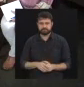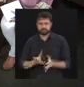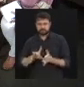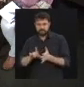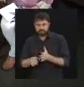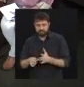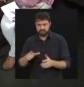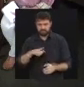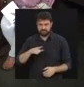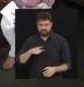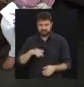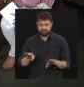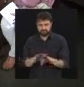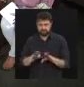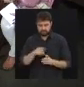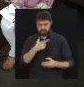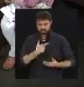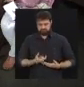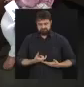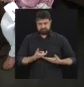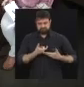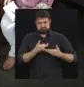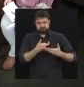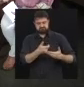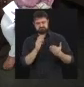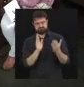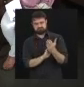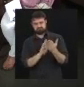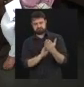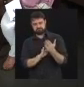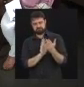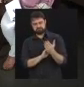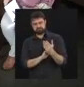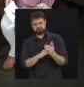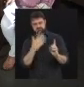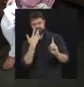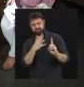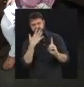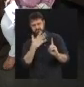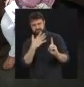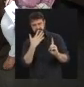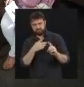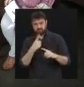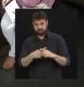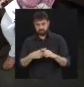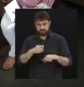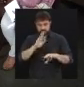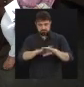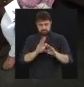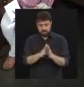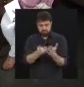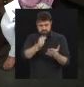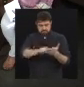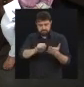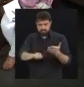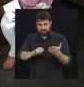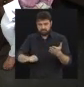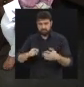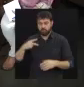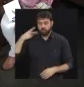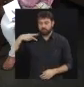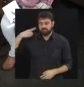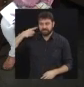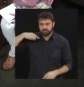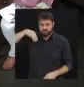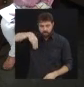você acabou recebendo uma condecoração por causa do livro e por causa da sua vivência, que foi